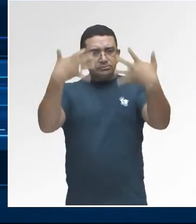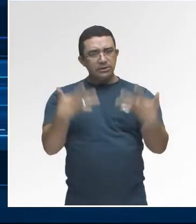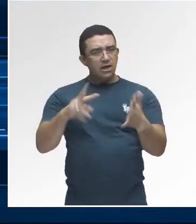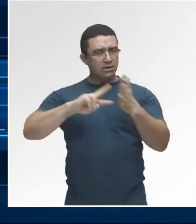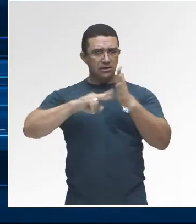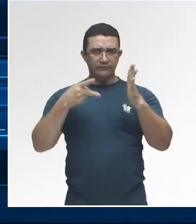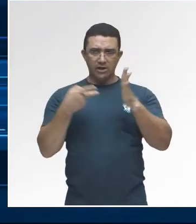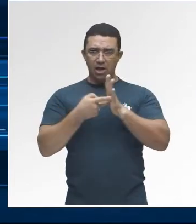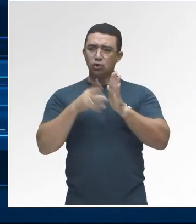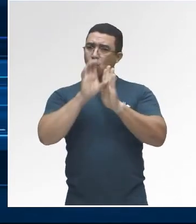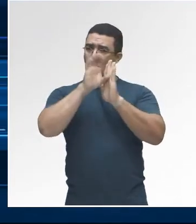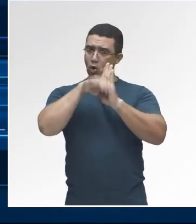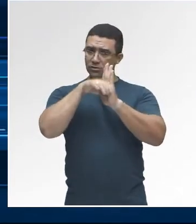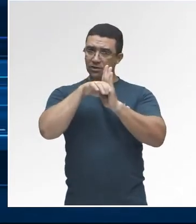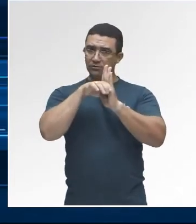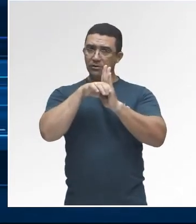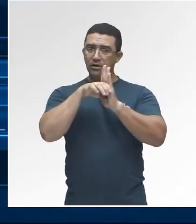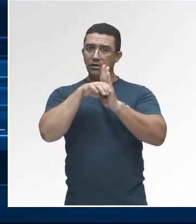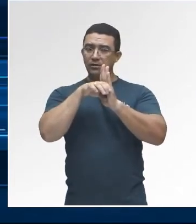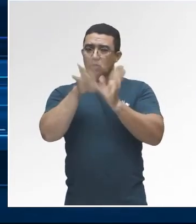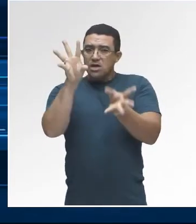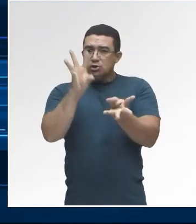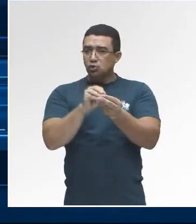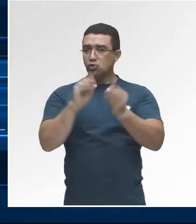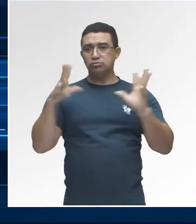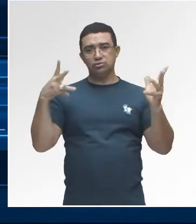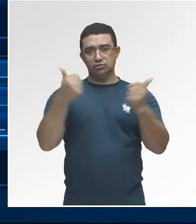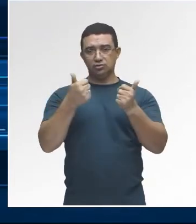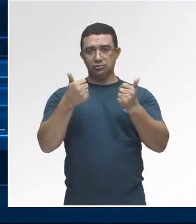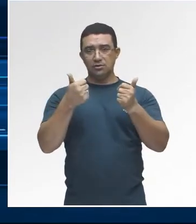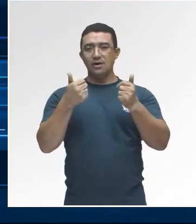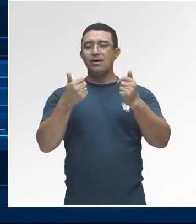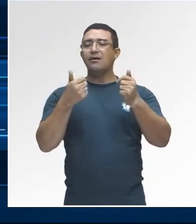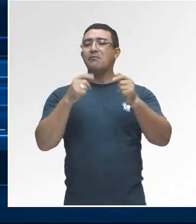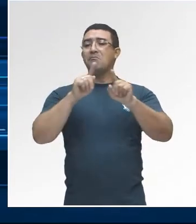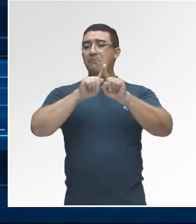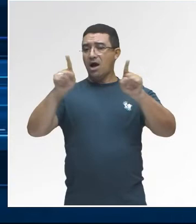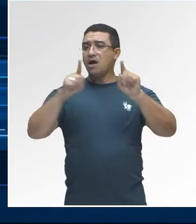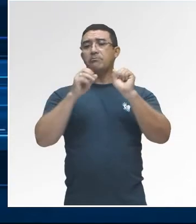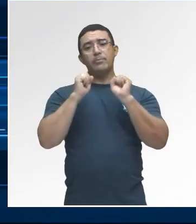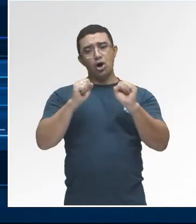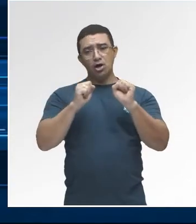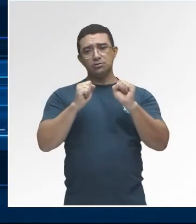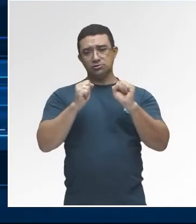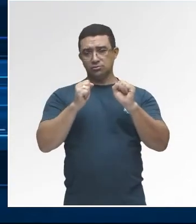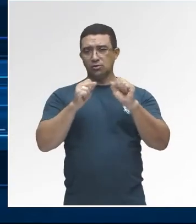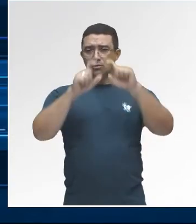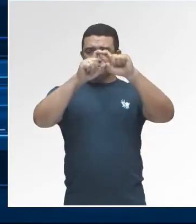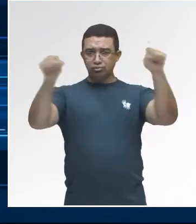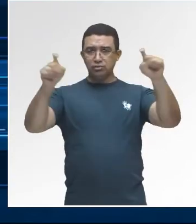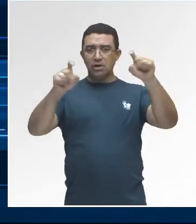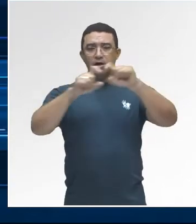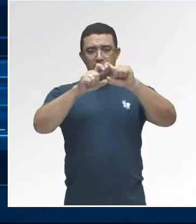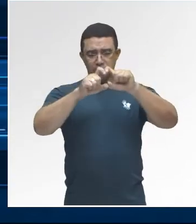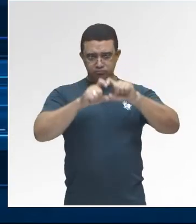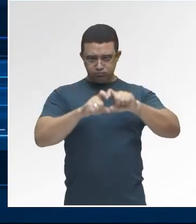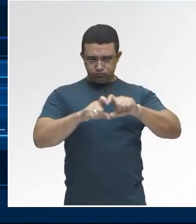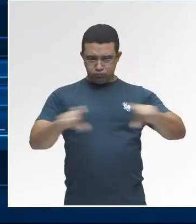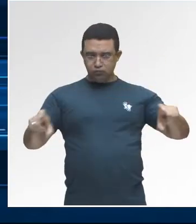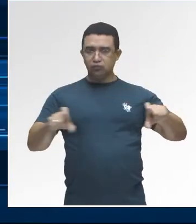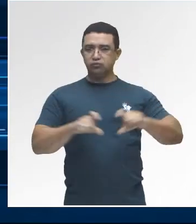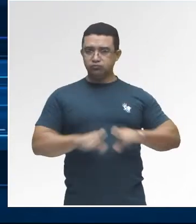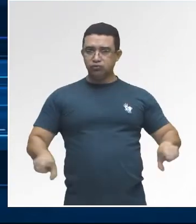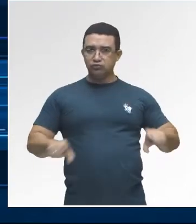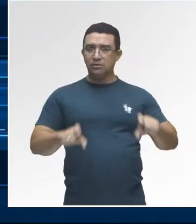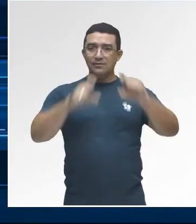esse primeiro parágrafo é o resumo disso aqui, tudo bem? Então, quando eu falei, quando a pessoa escreve bem um texto, quando ela é bem